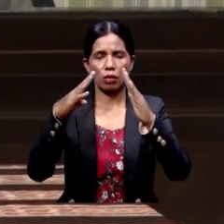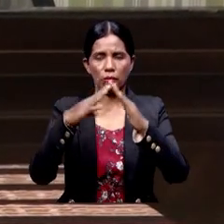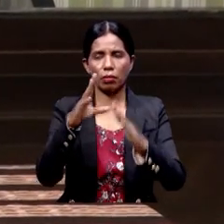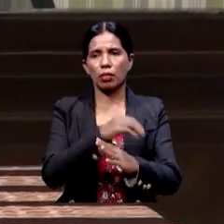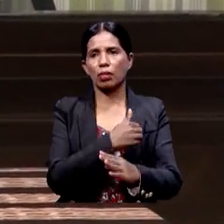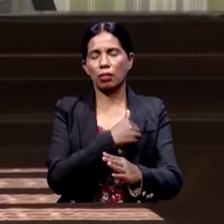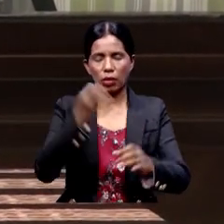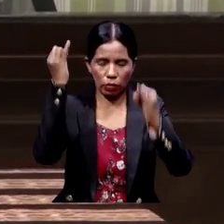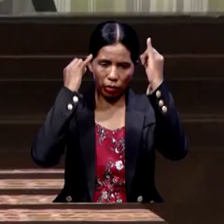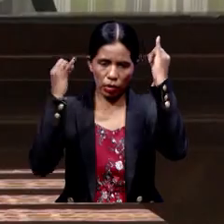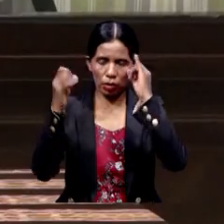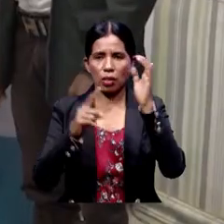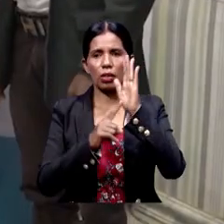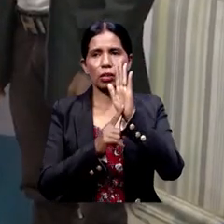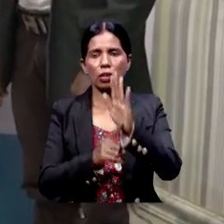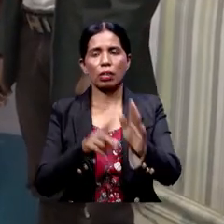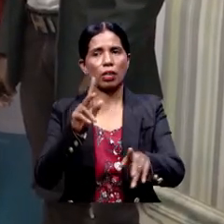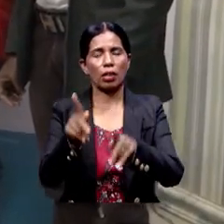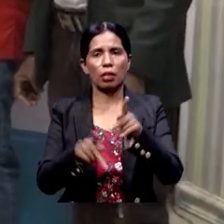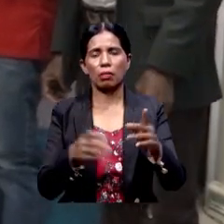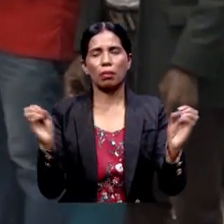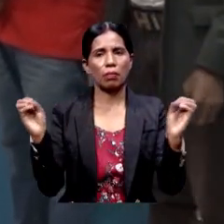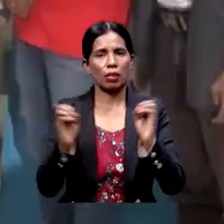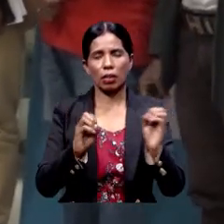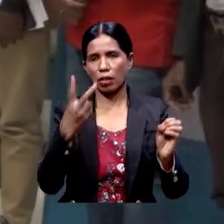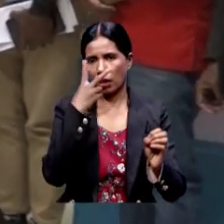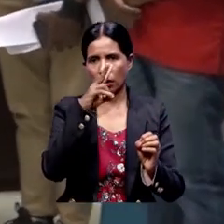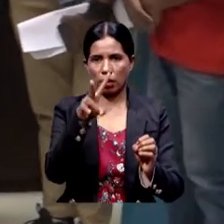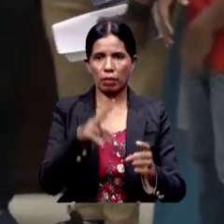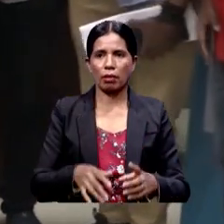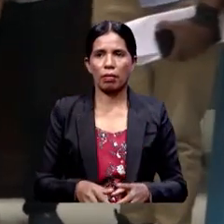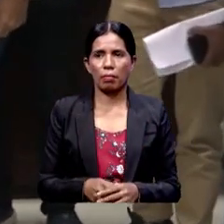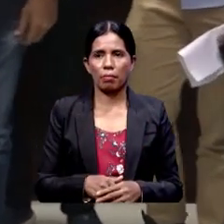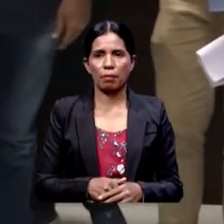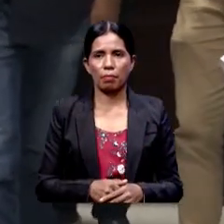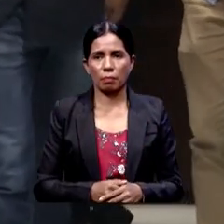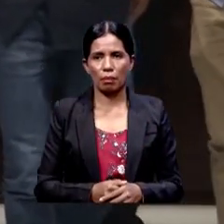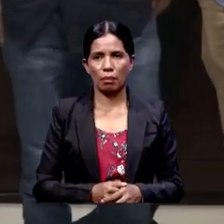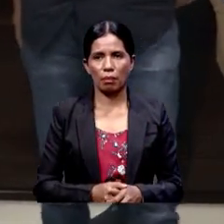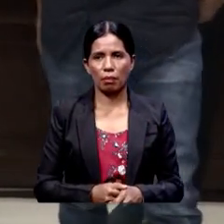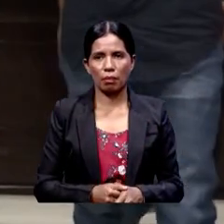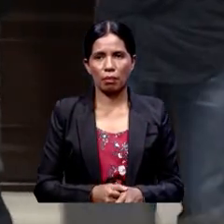balon informação nebe fo sai, comunidade barak la acompanha. Santina de Jesus, Marito da Costa, GMN.